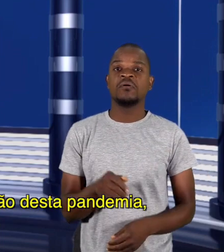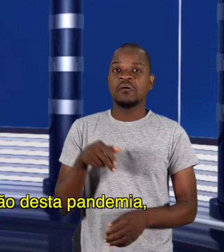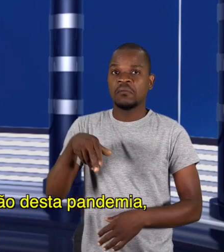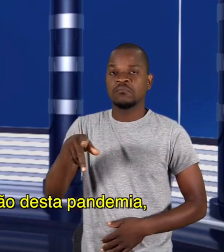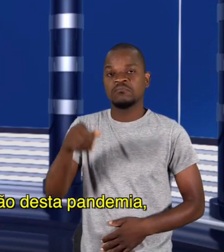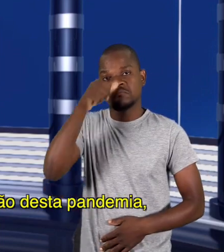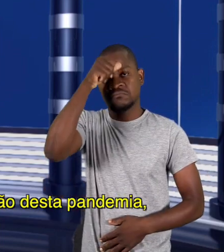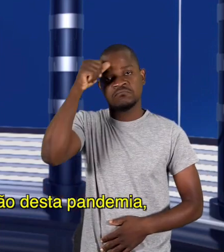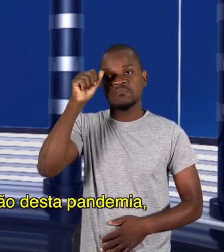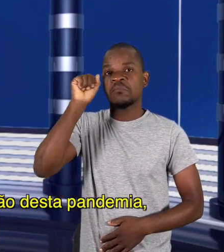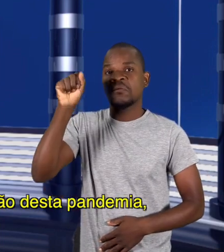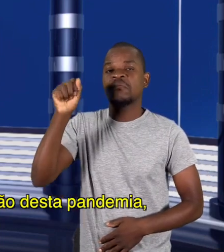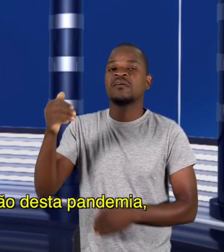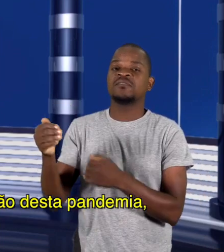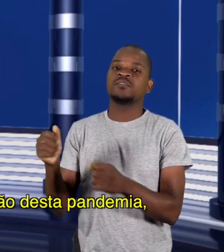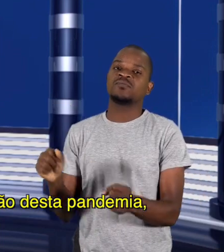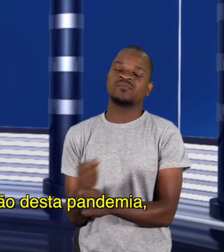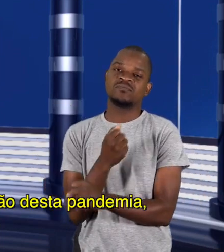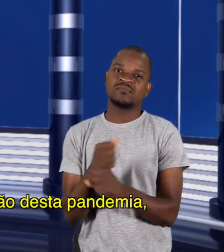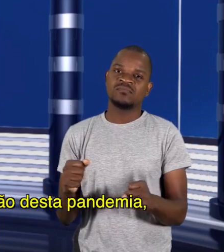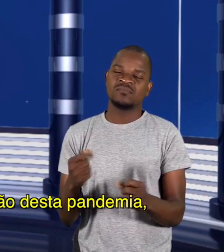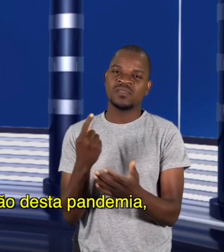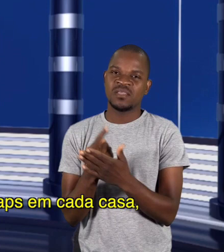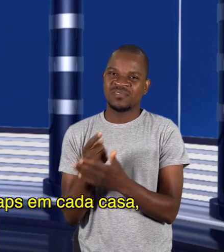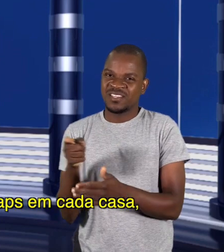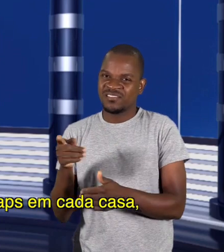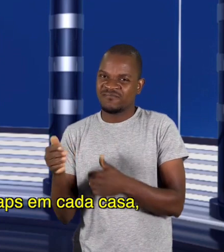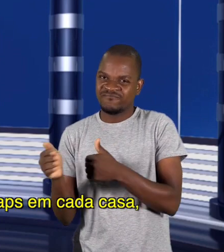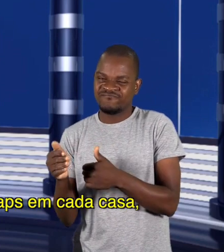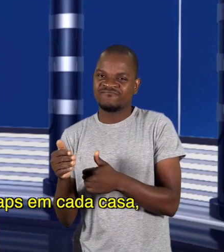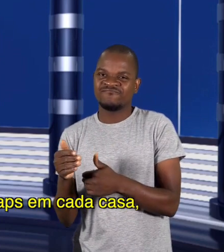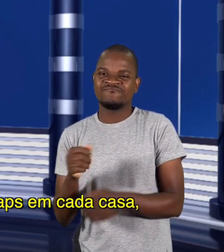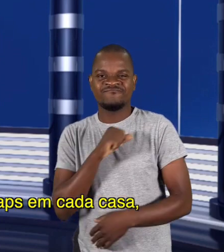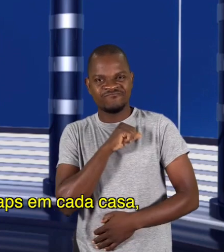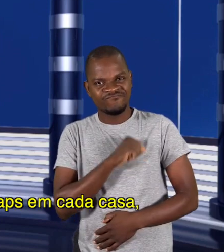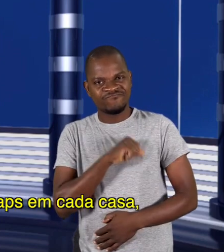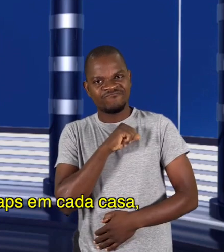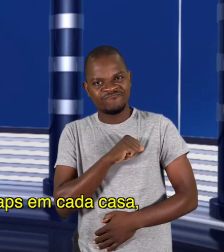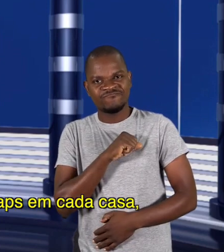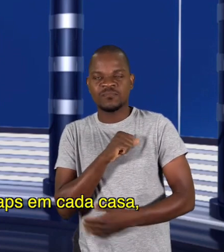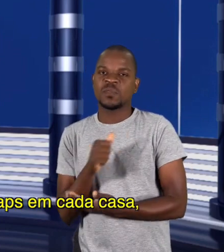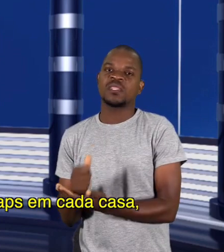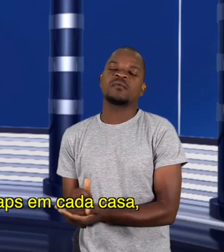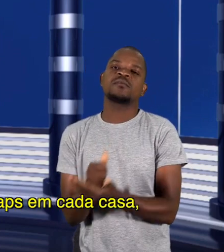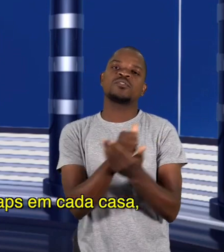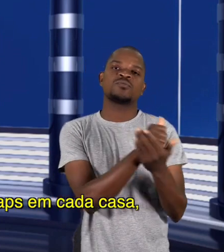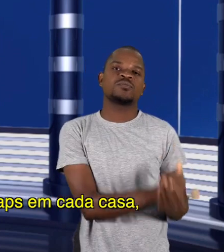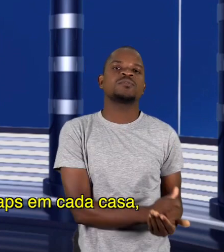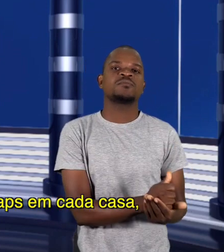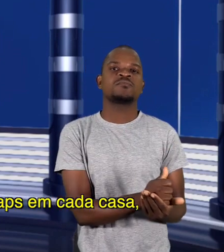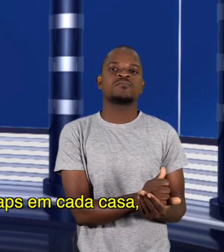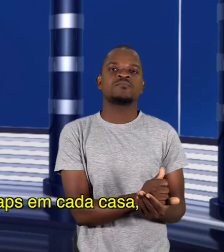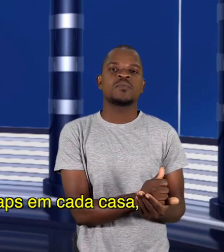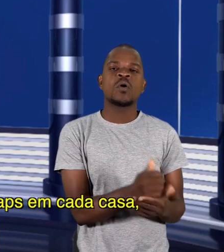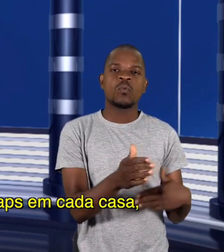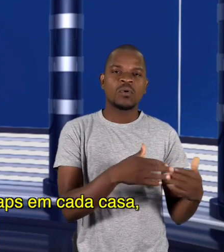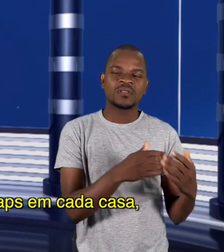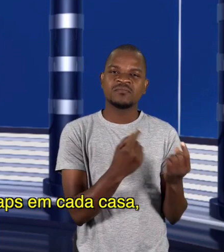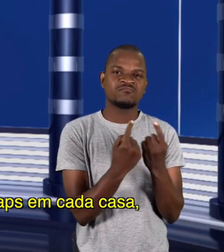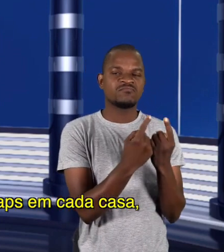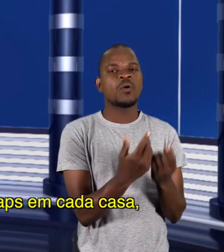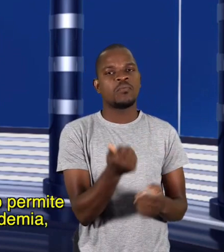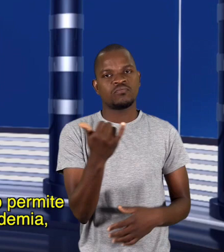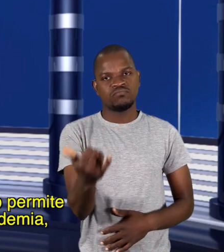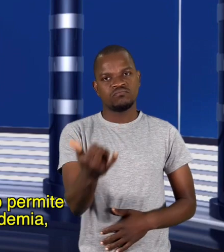onda de prevenção desta pandemia, o que nós estamos a fazer é a instalação de tip-taps em cada casa, que é uma